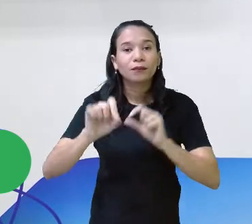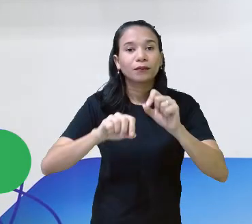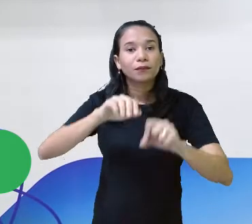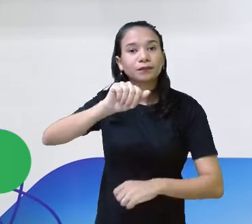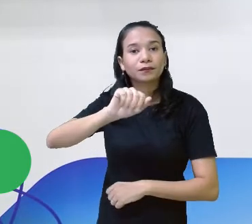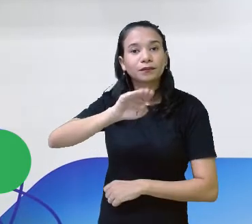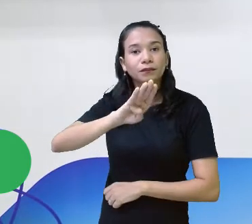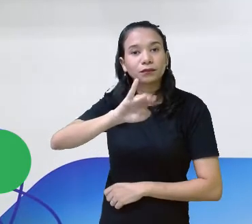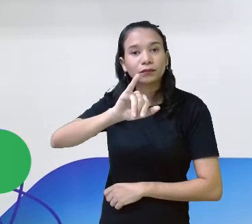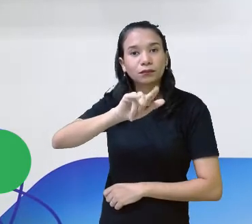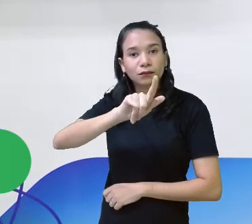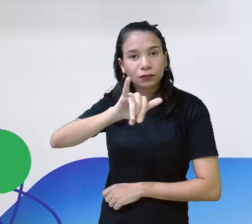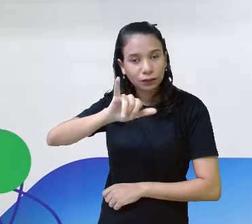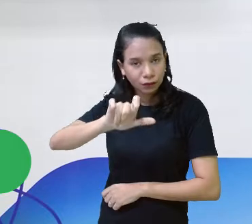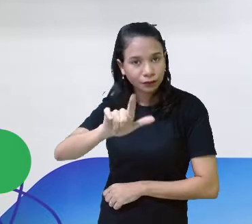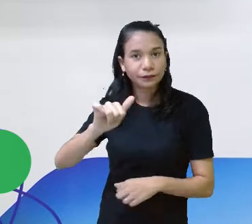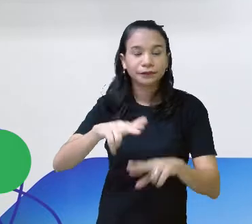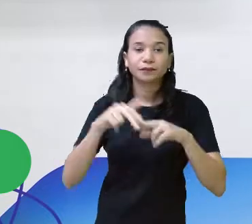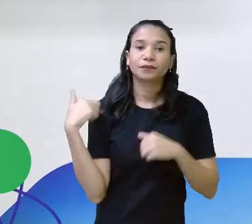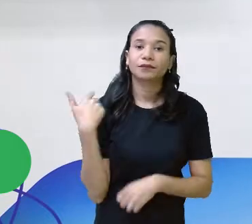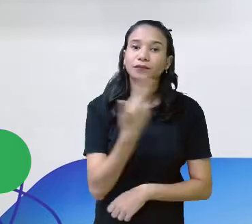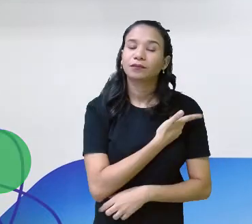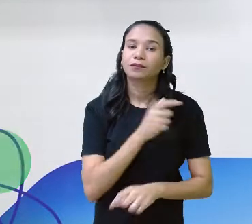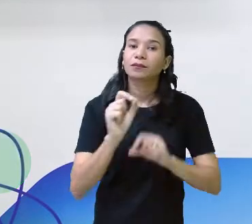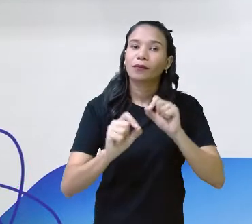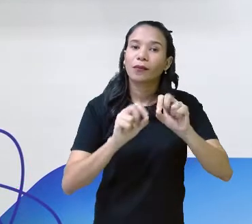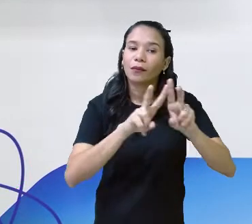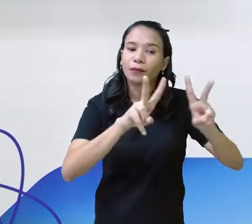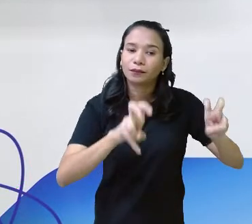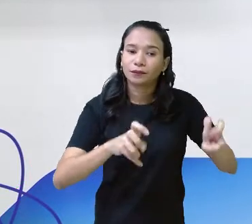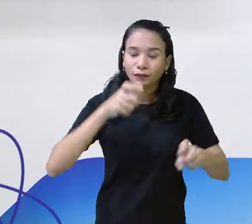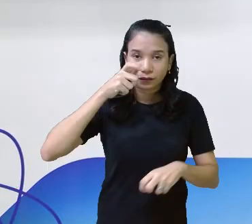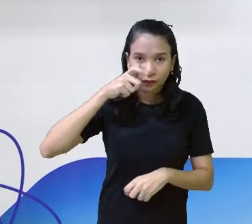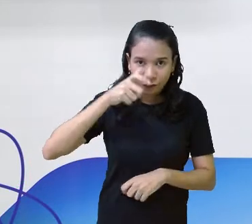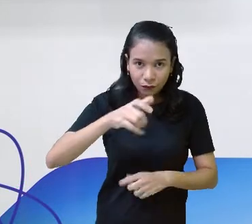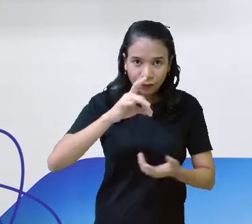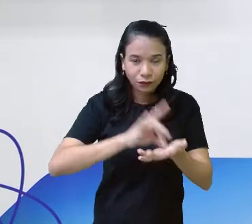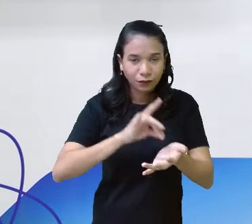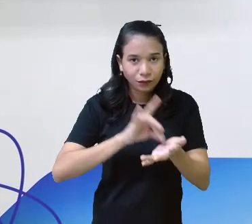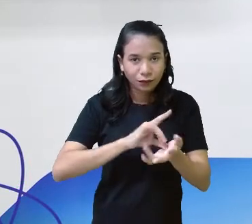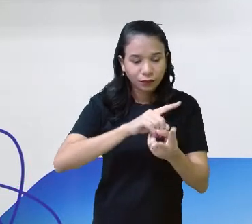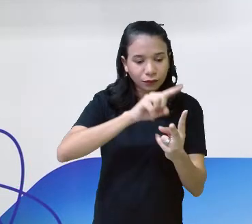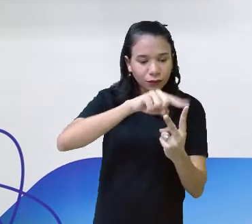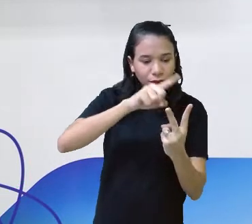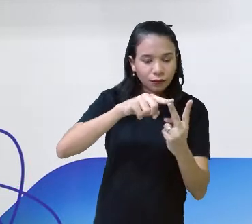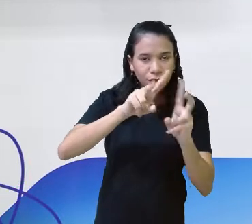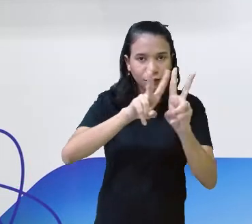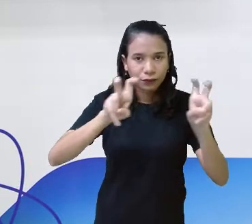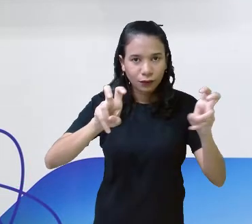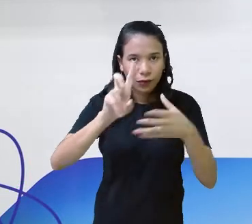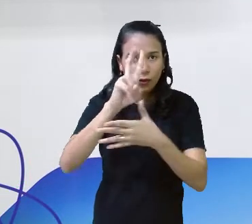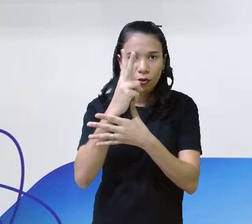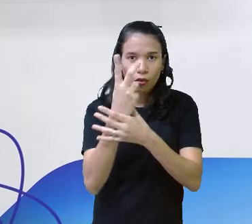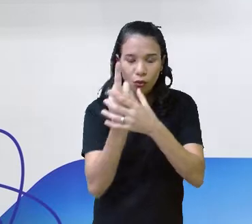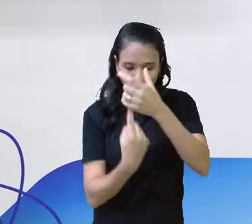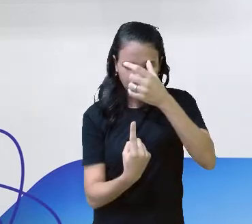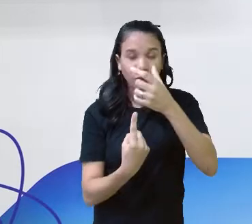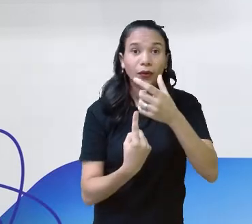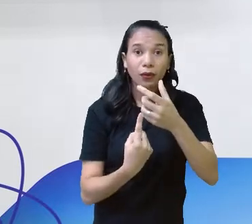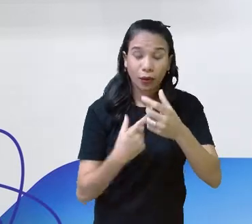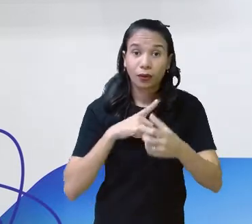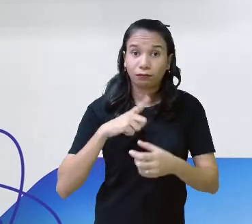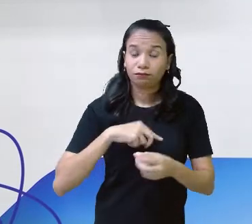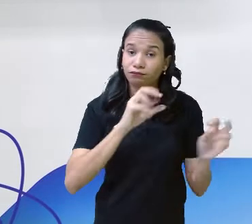Abigail Viana e hoje vamos trabalhar um tema bem interessante. Na realidade, são 2 em 1. Hoje você assiste uma aula e